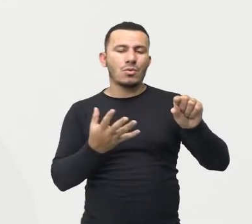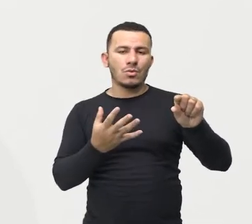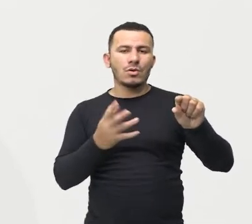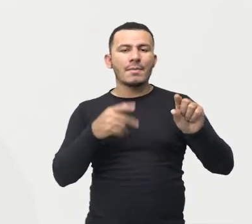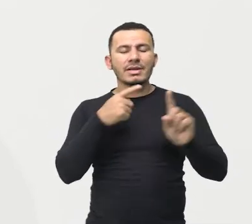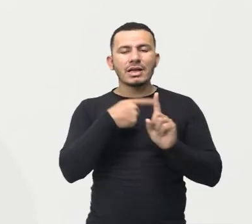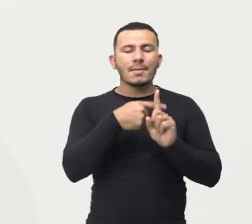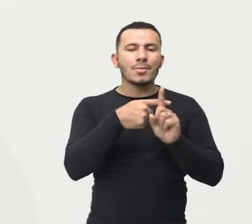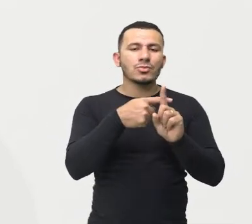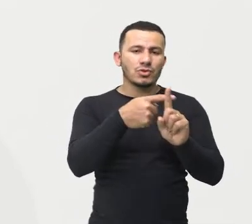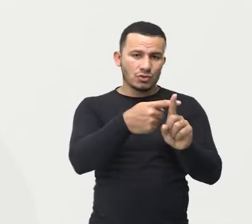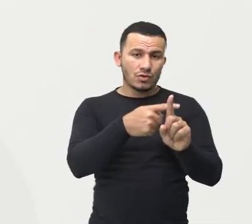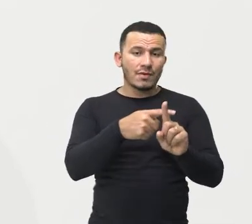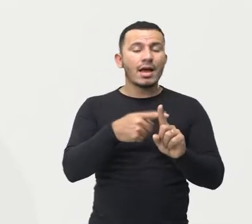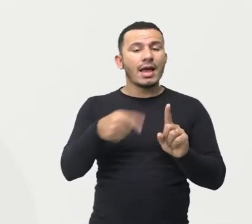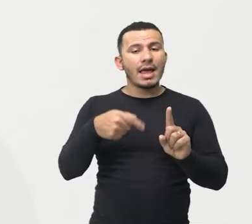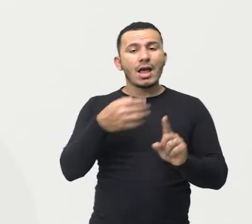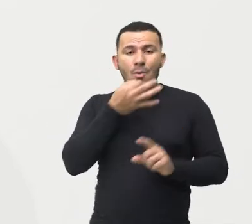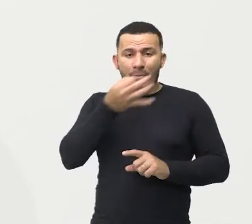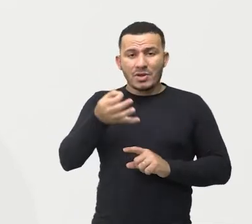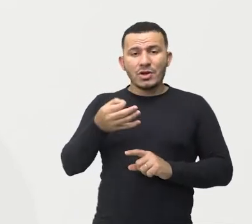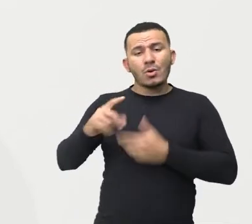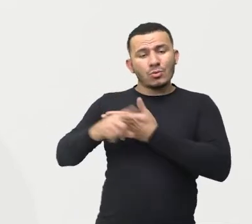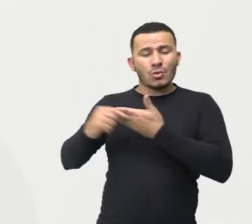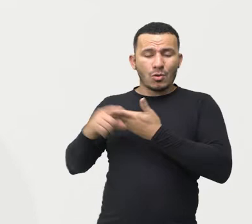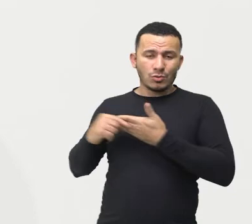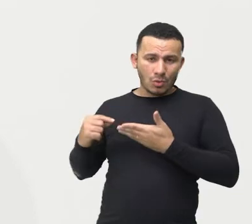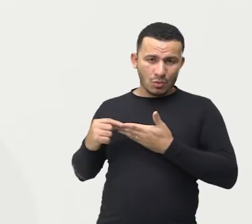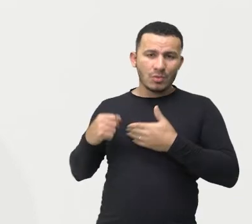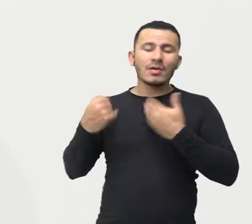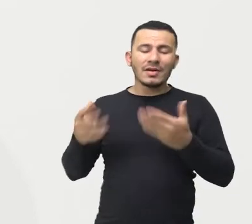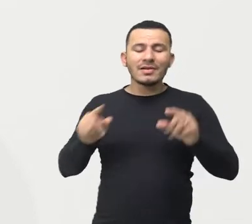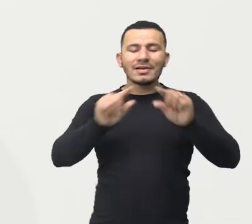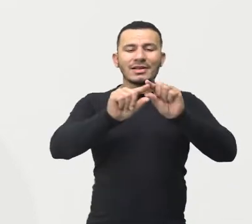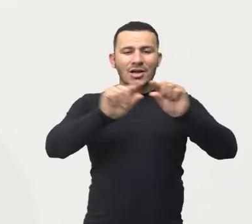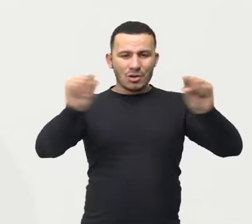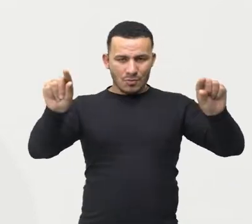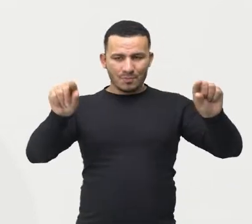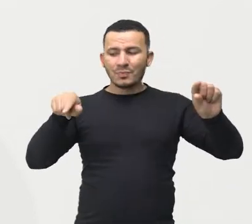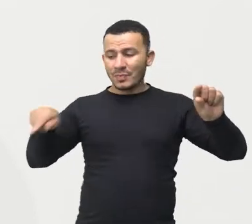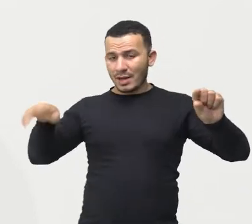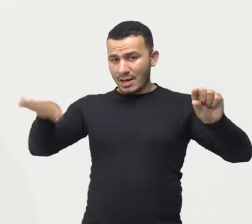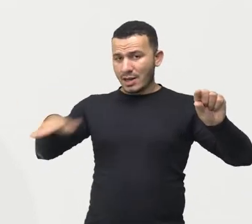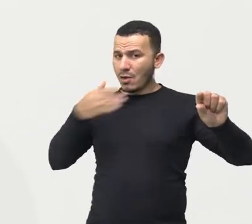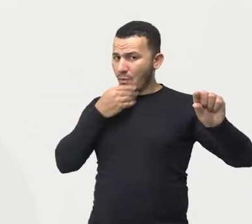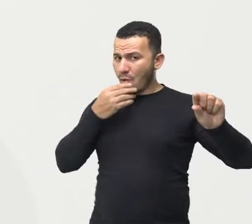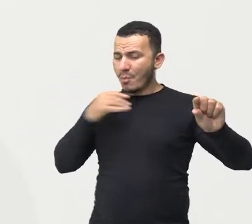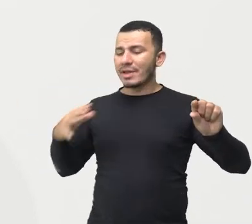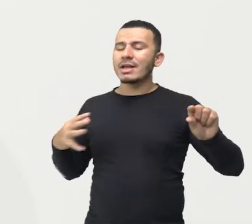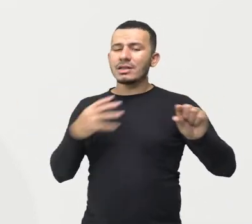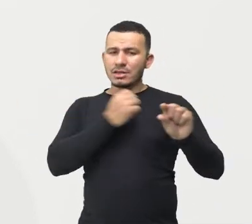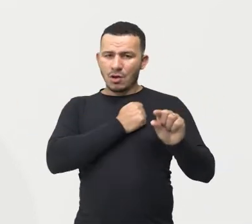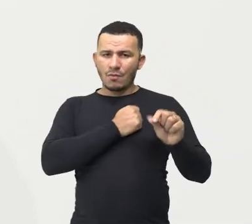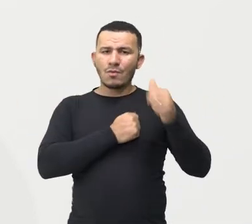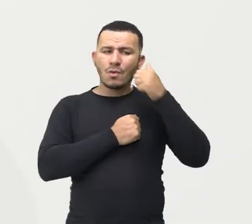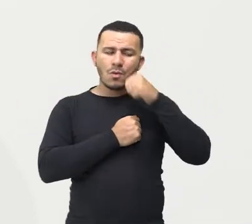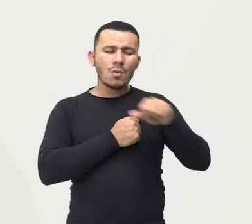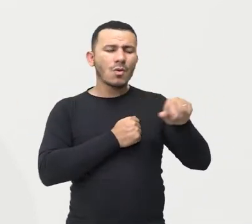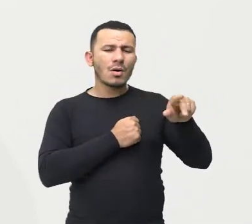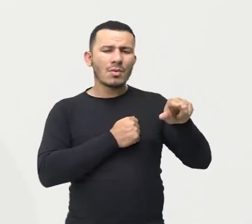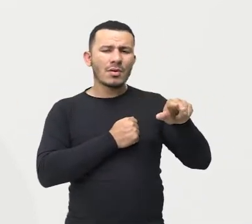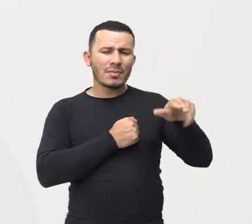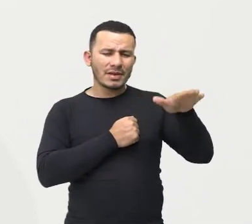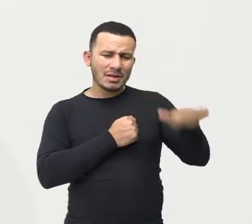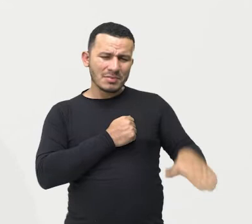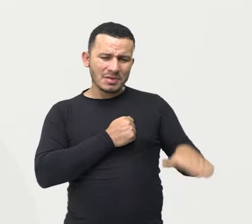marcação positiva, que é o que ele pensa. Então ele classifica o fato da criança, do Bride Walker, ter salvo a irmã do ataque